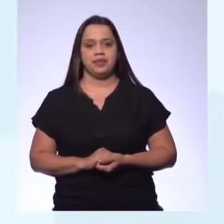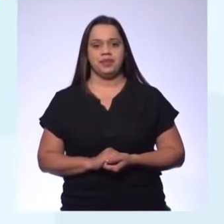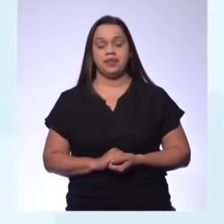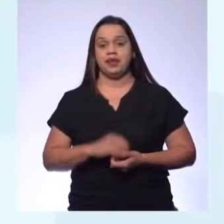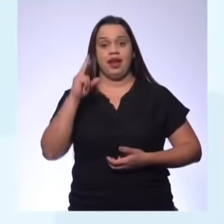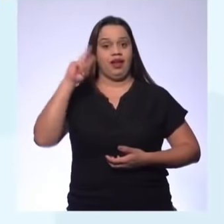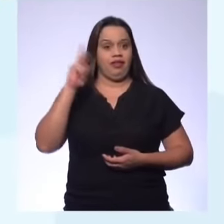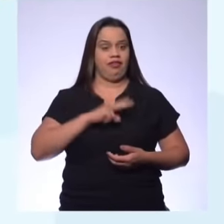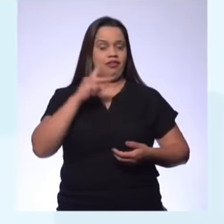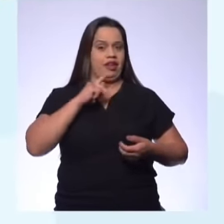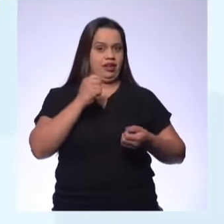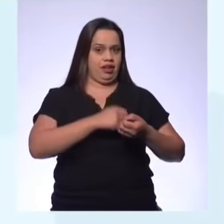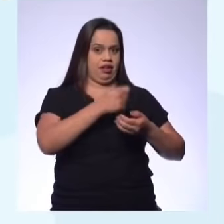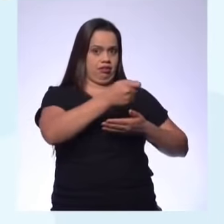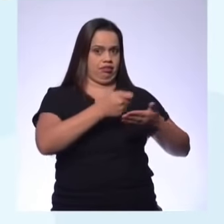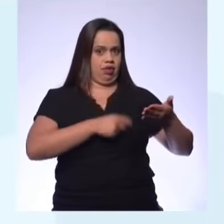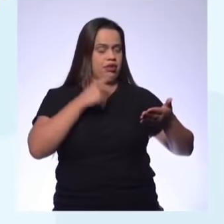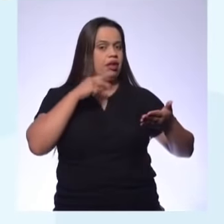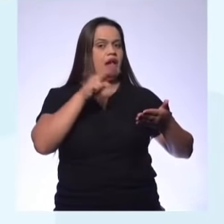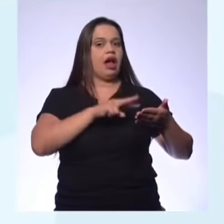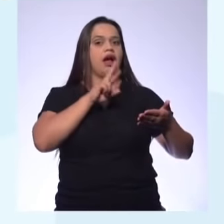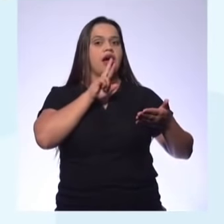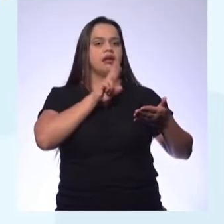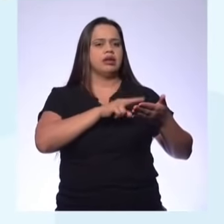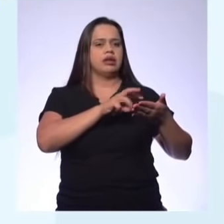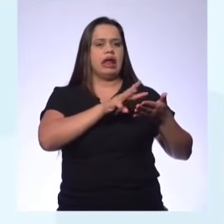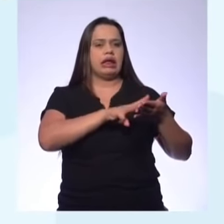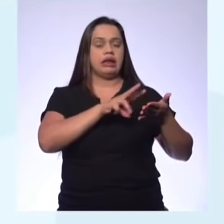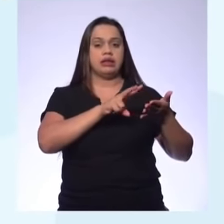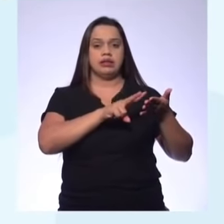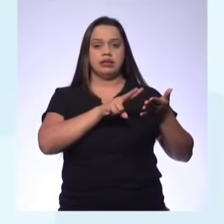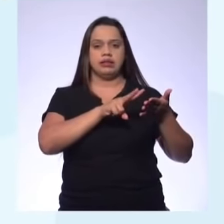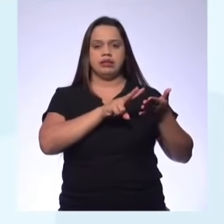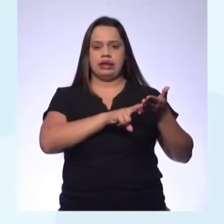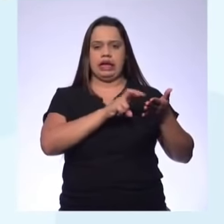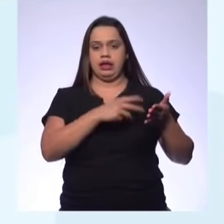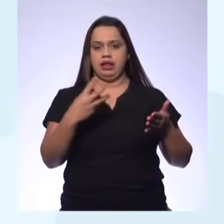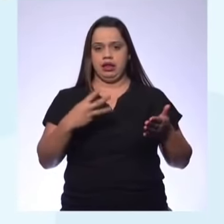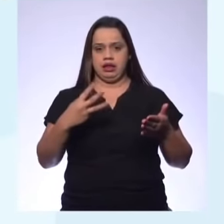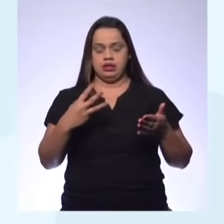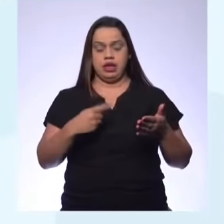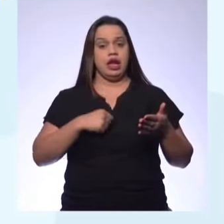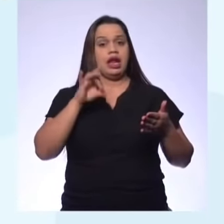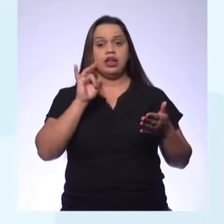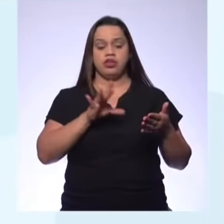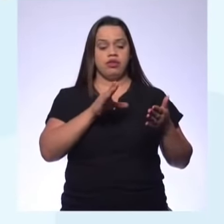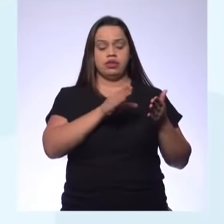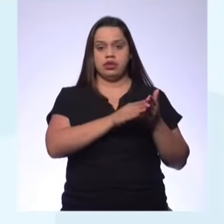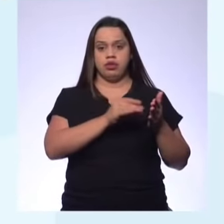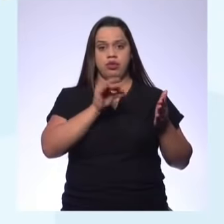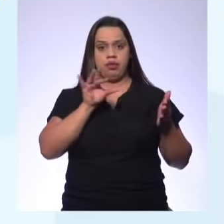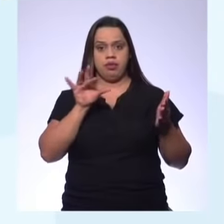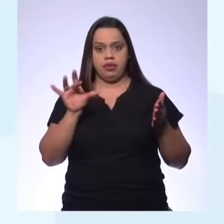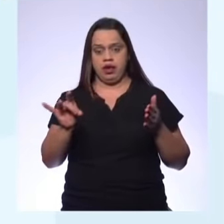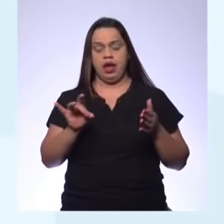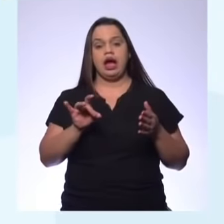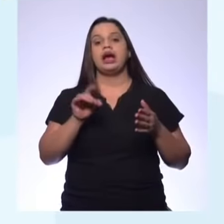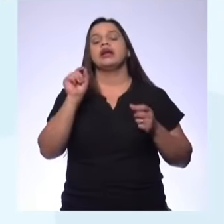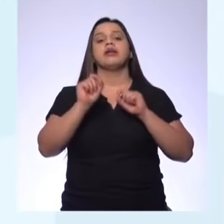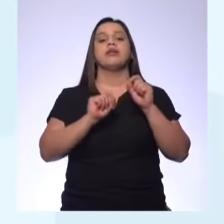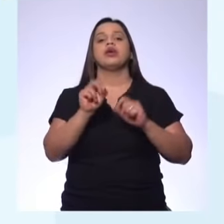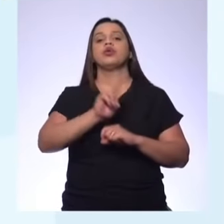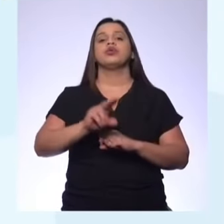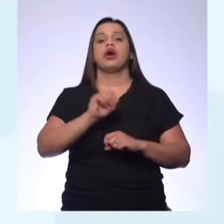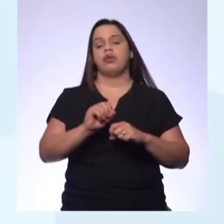behaviors are tem o verbo to be era só copiar o resto da frase é só você usar as técnicas